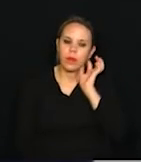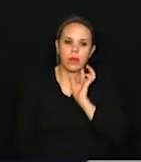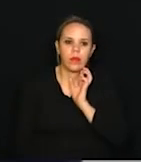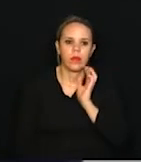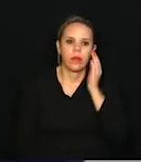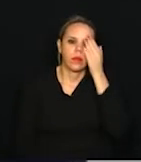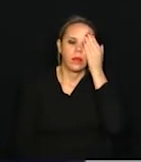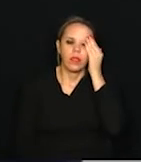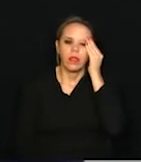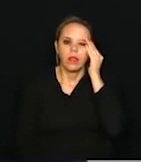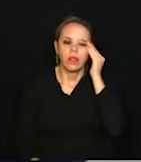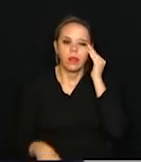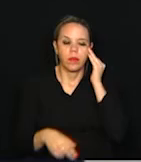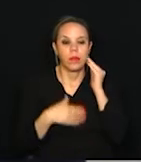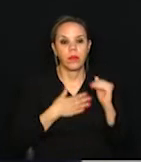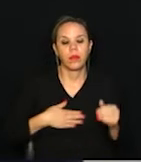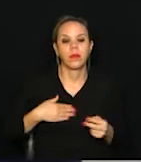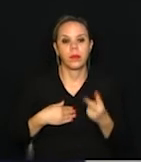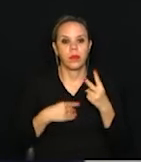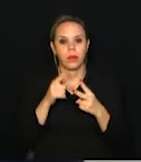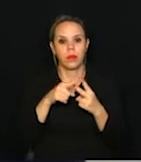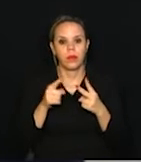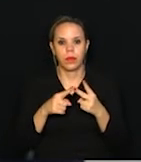Presidente, eu gostaria de ter